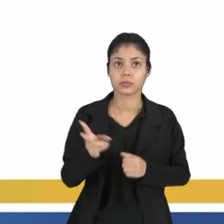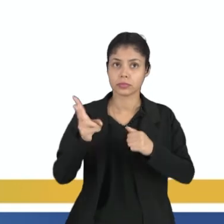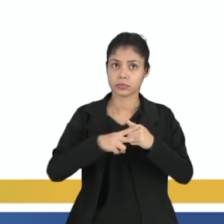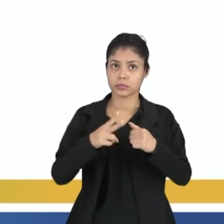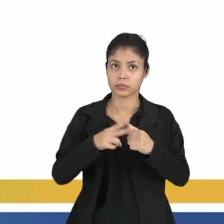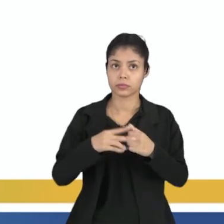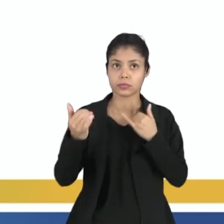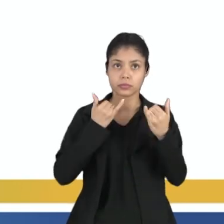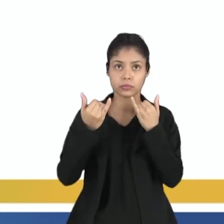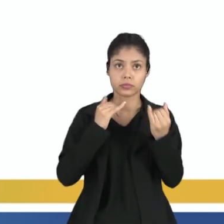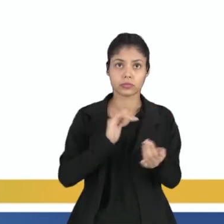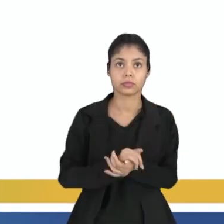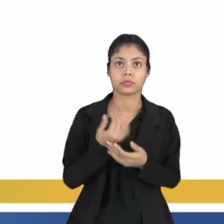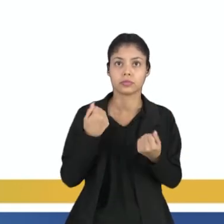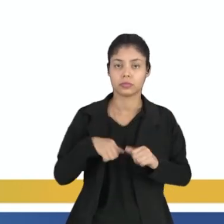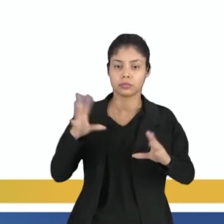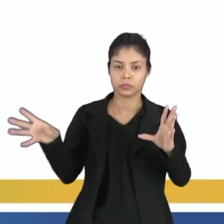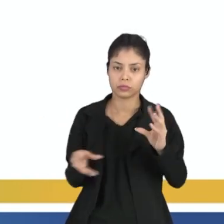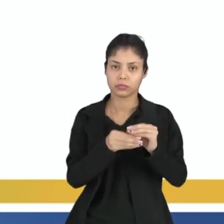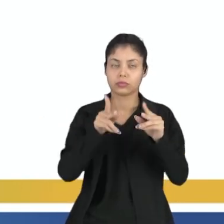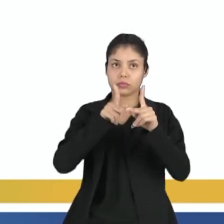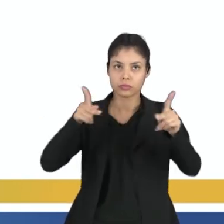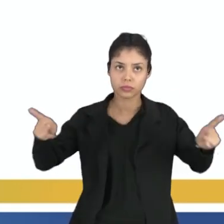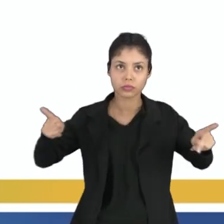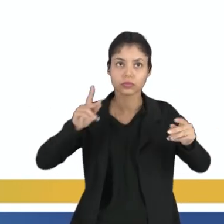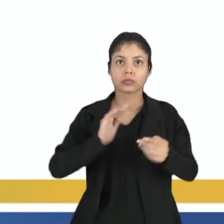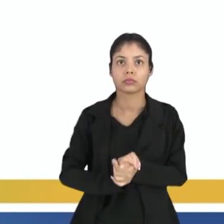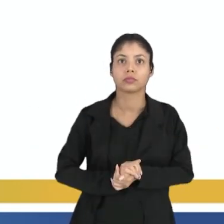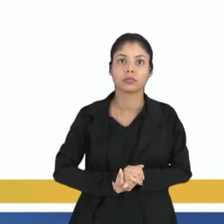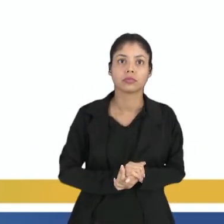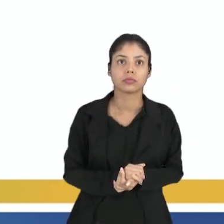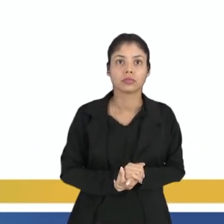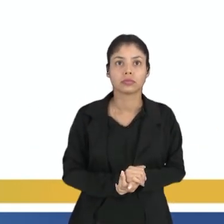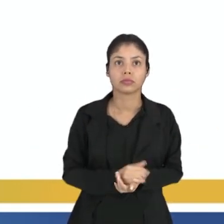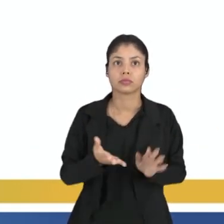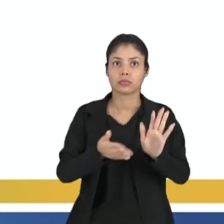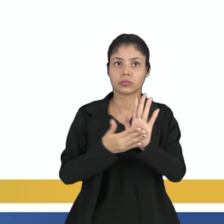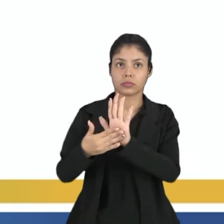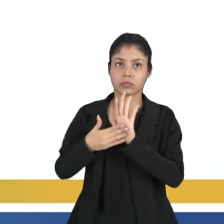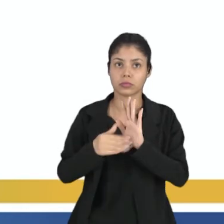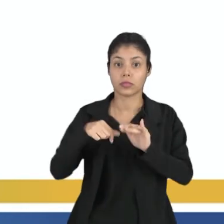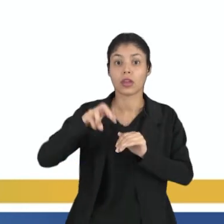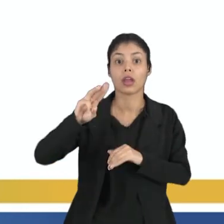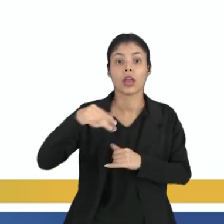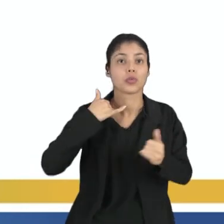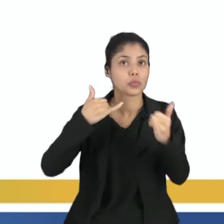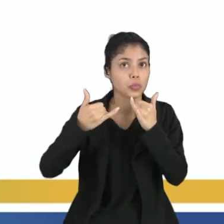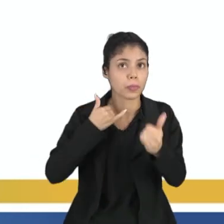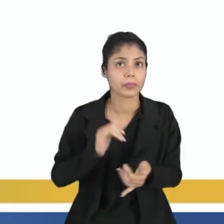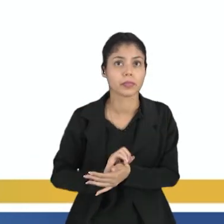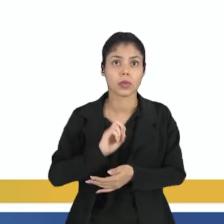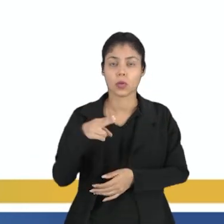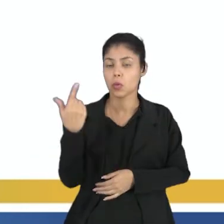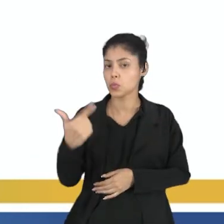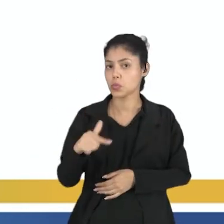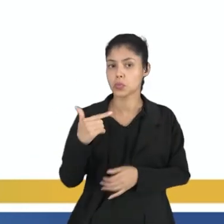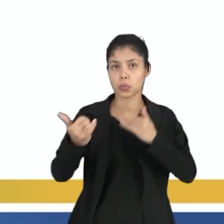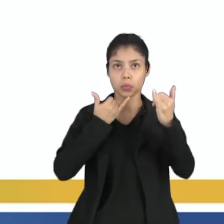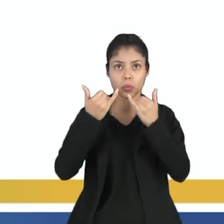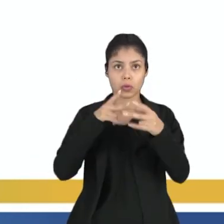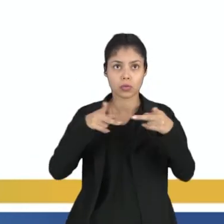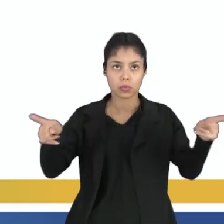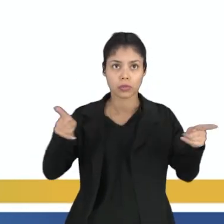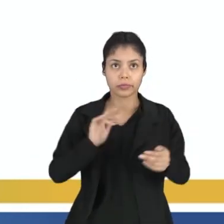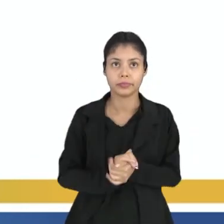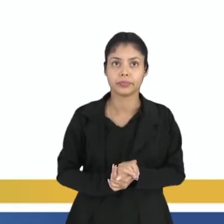verbo informar exige complemento com preposição, referente a quem se informa, ou sem preposição, o que